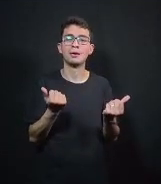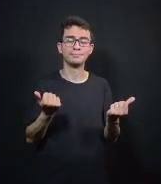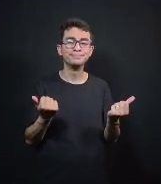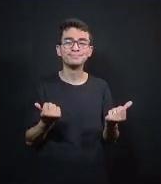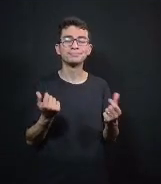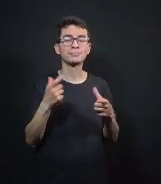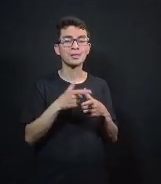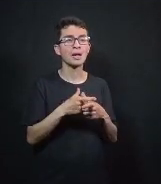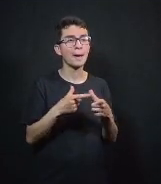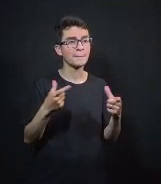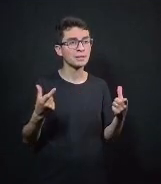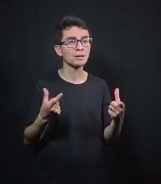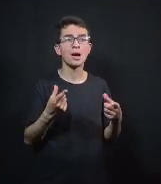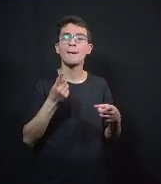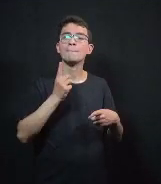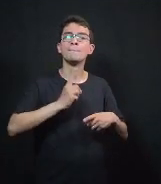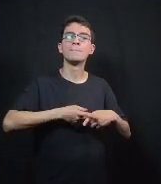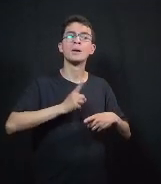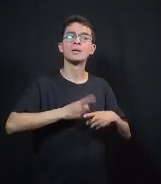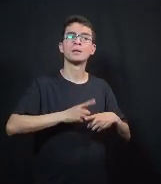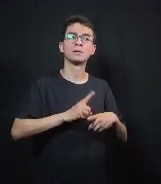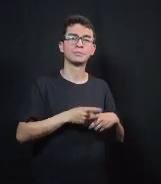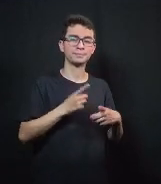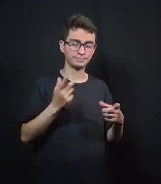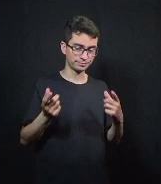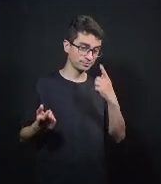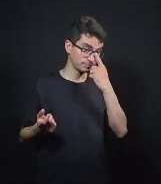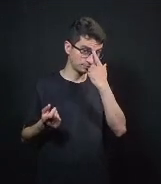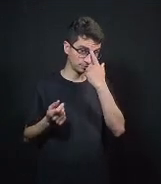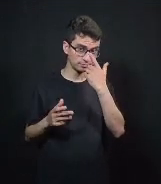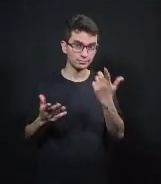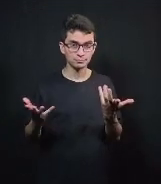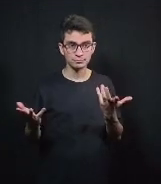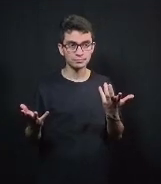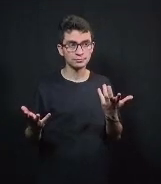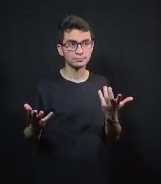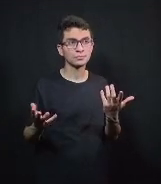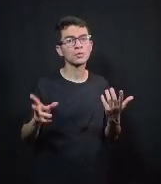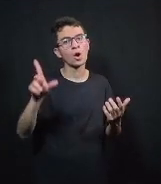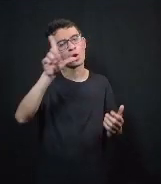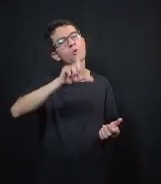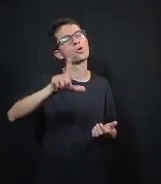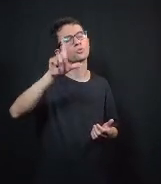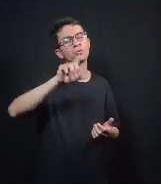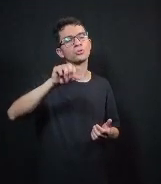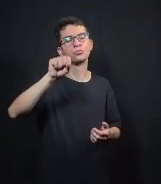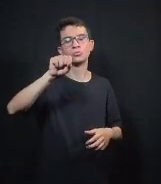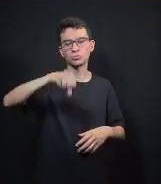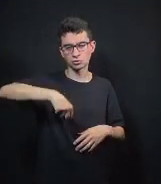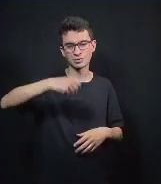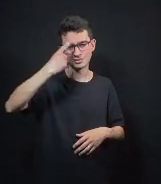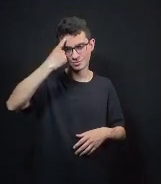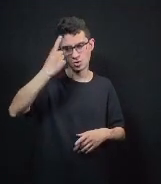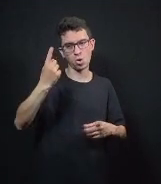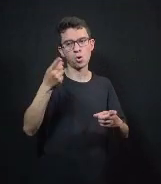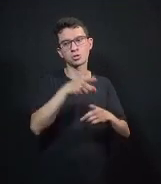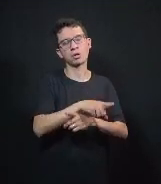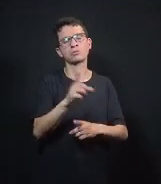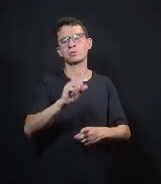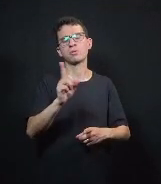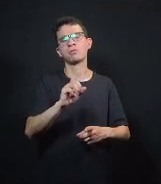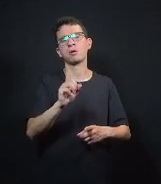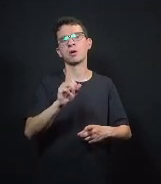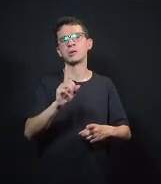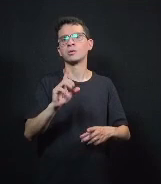escolaridade. Por que ela aumenta com a escolaridade? Né? Óbvio que também não devo dizer o contrário, não é escolaridade que é